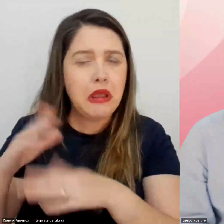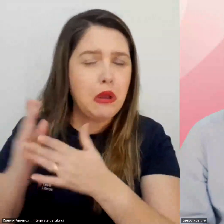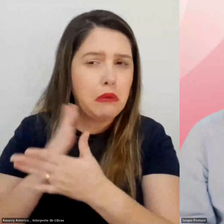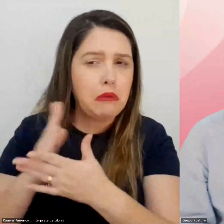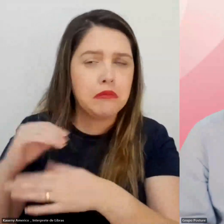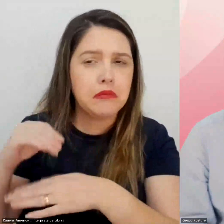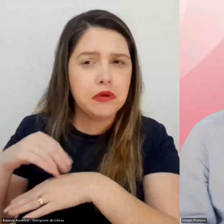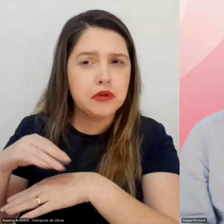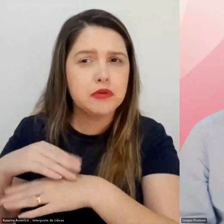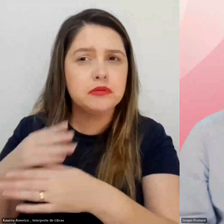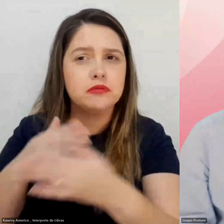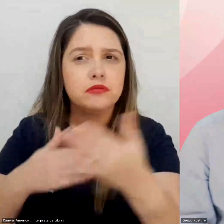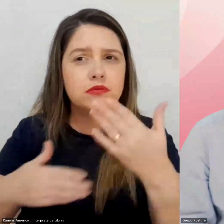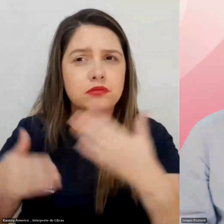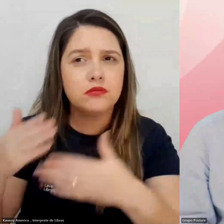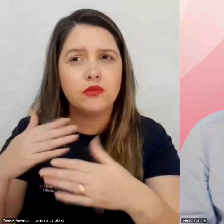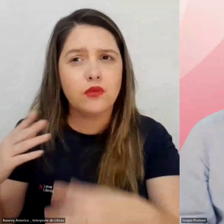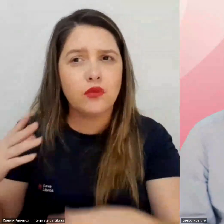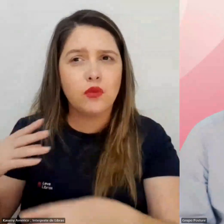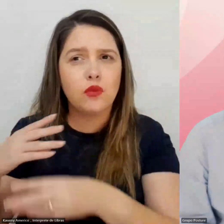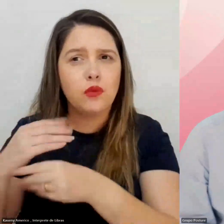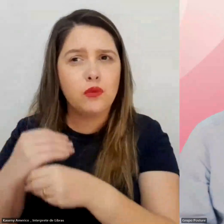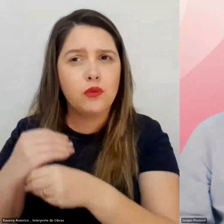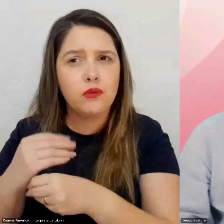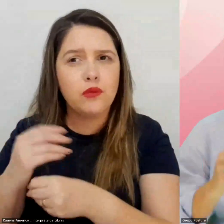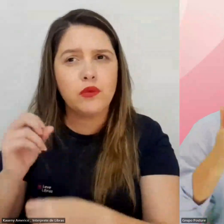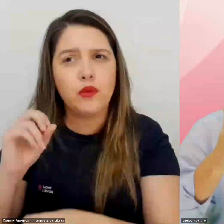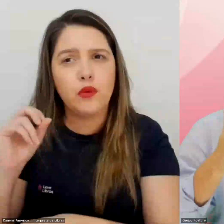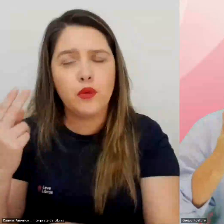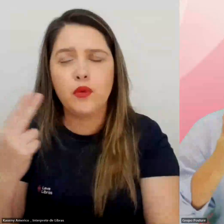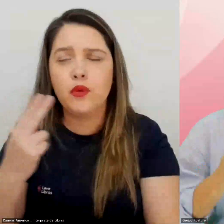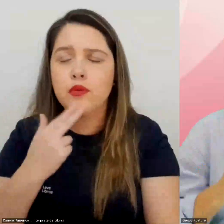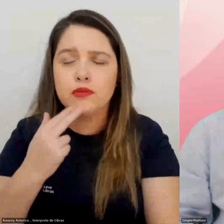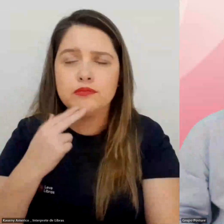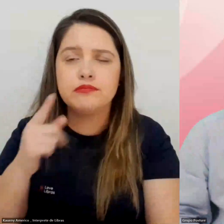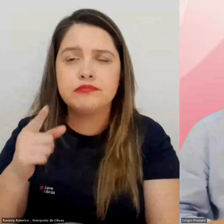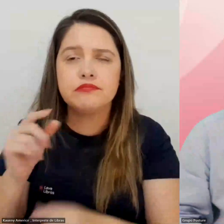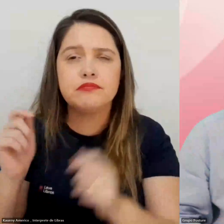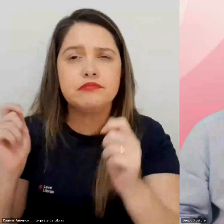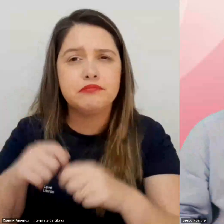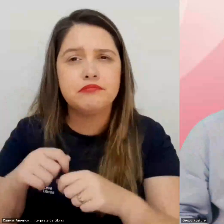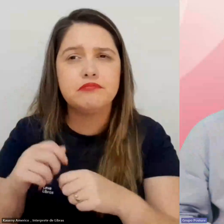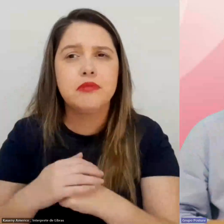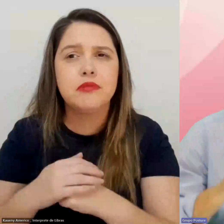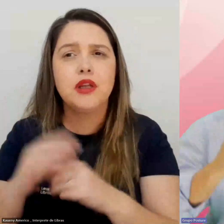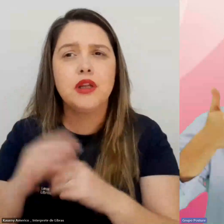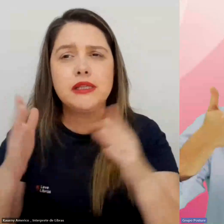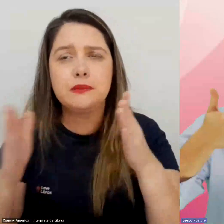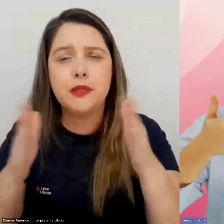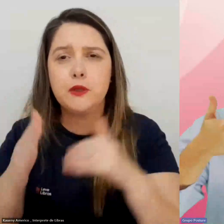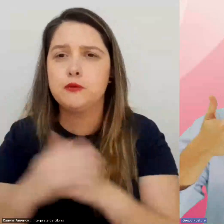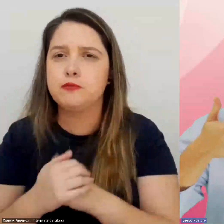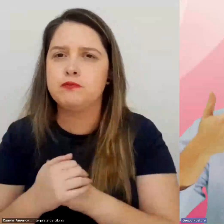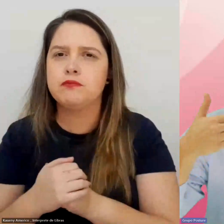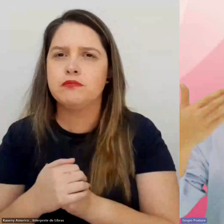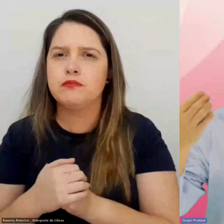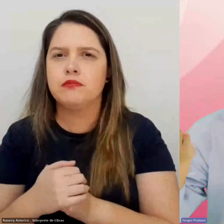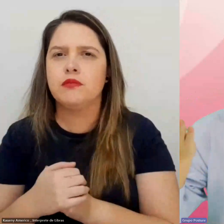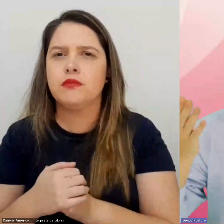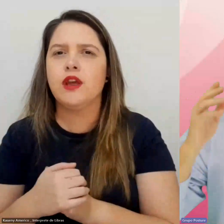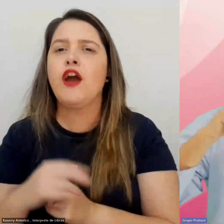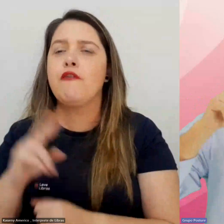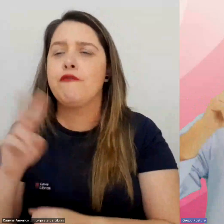à suplementação ou nutrientes que possam ser ingeridos, né, nesse período. A vitamina E É, é uma que a gente